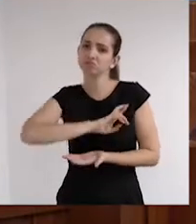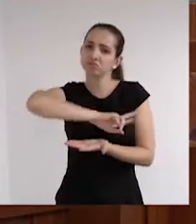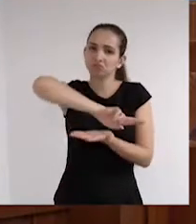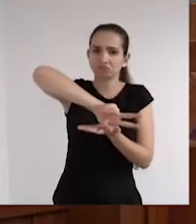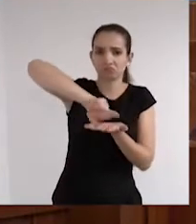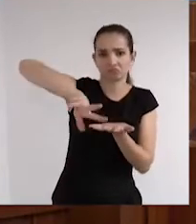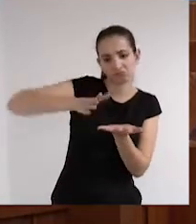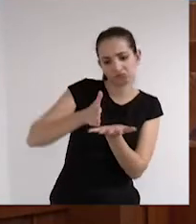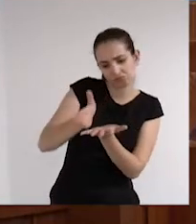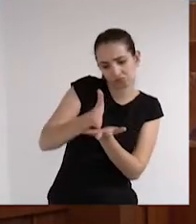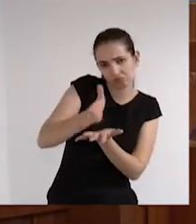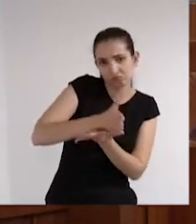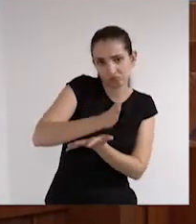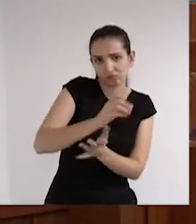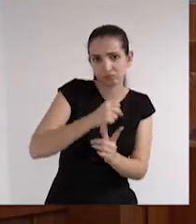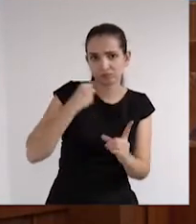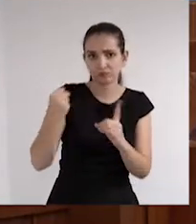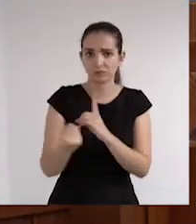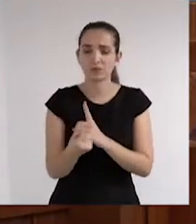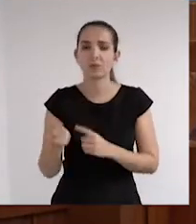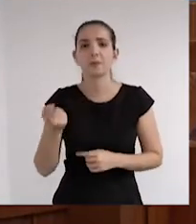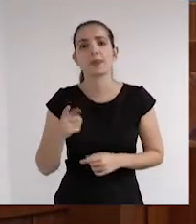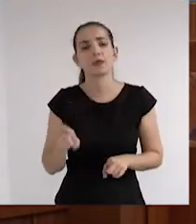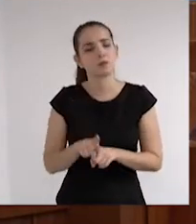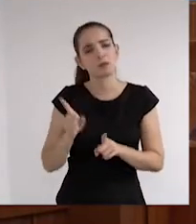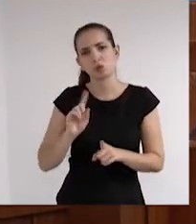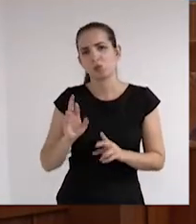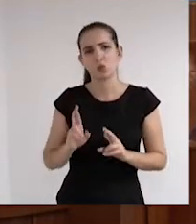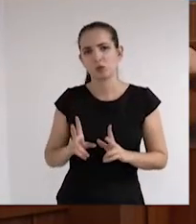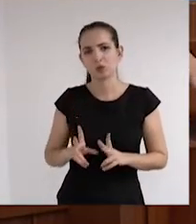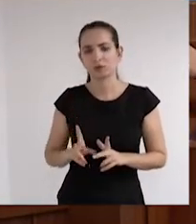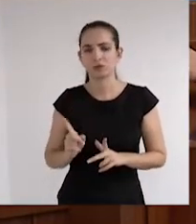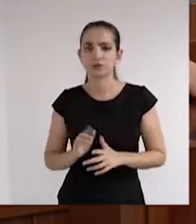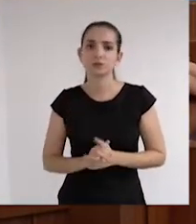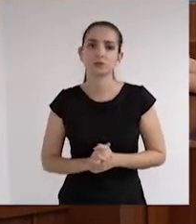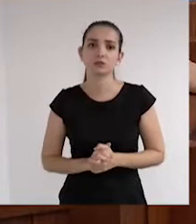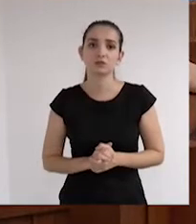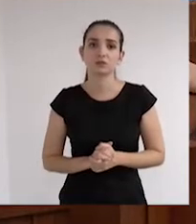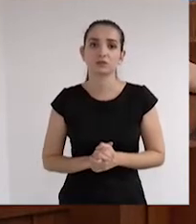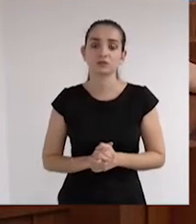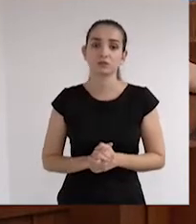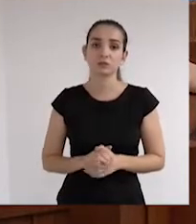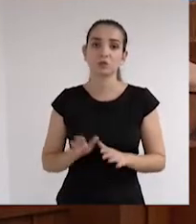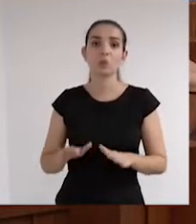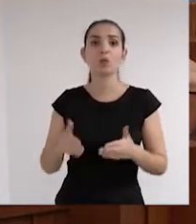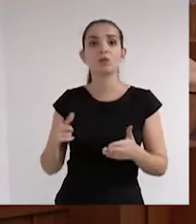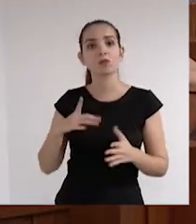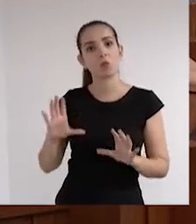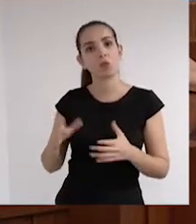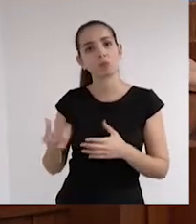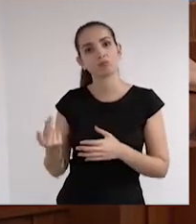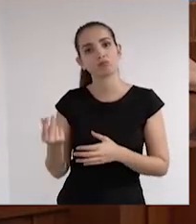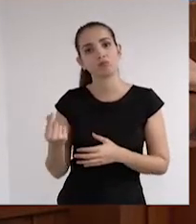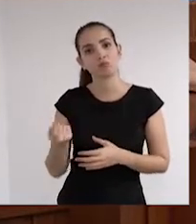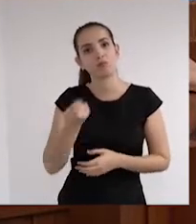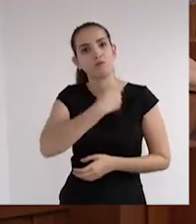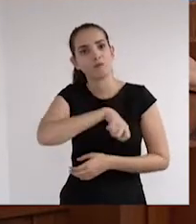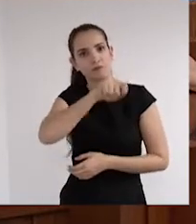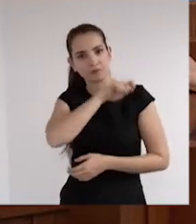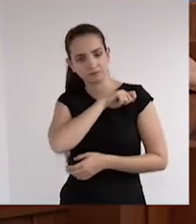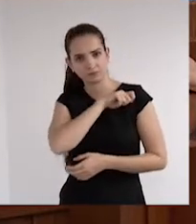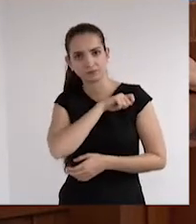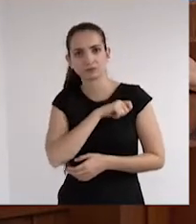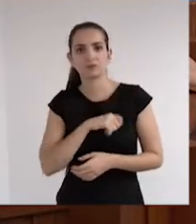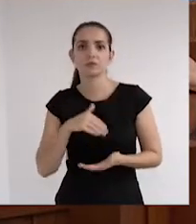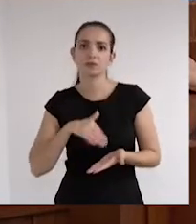os setores. E não é diferente na máquina que arrecada, que fiscaliza